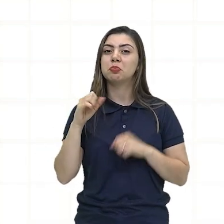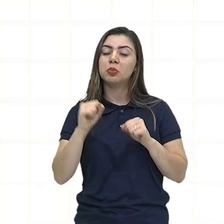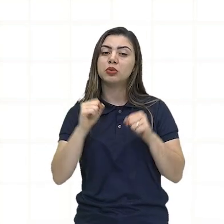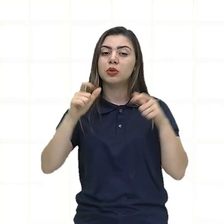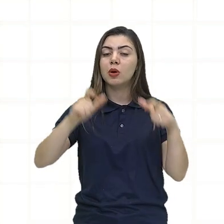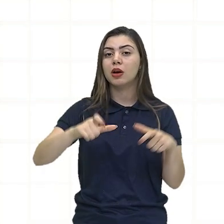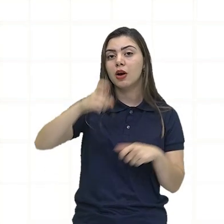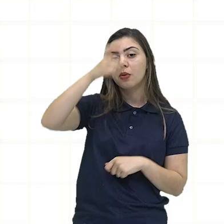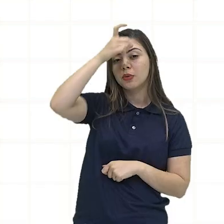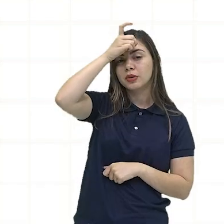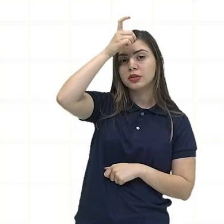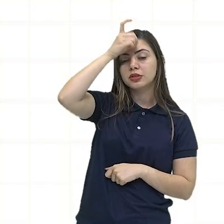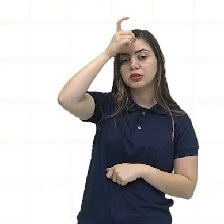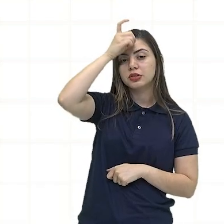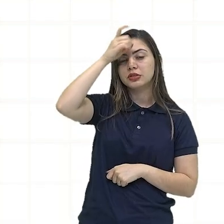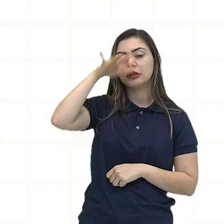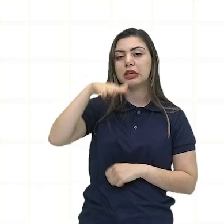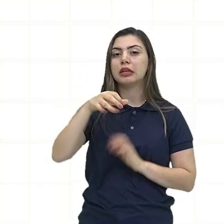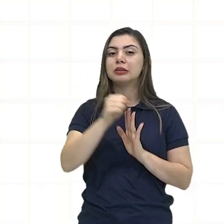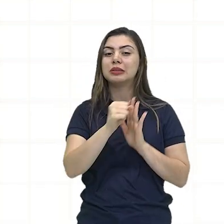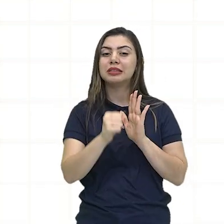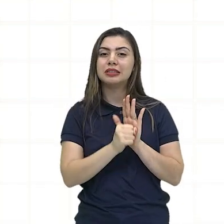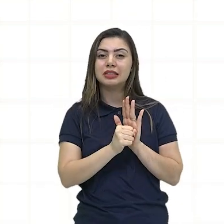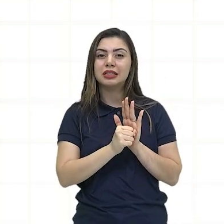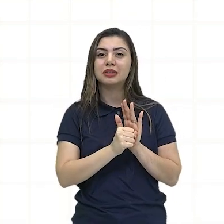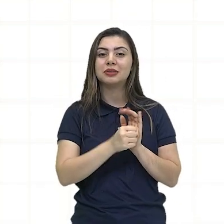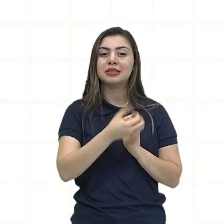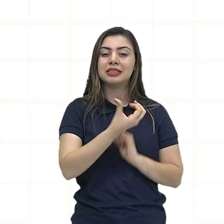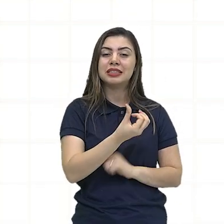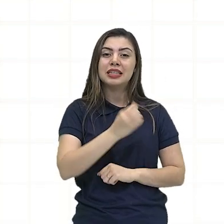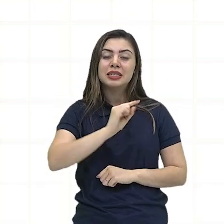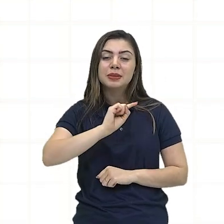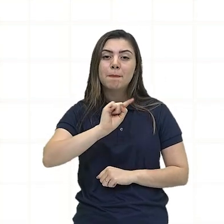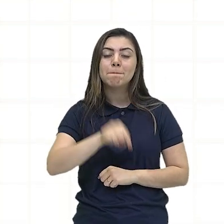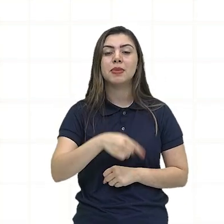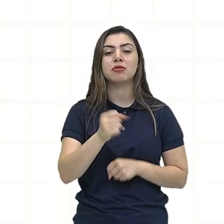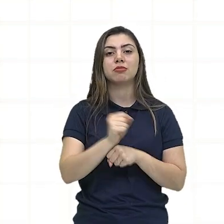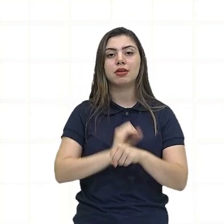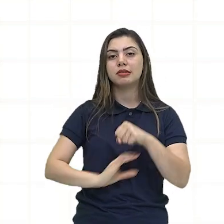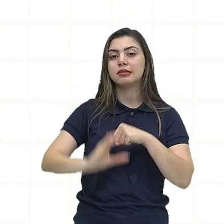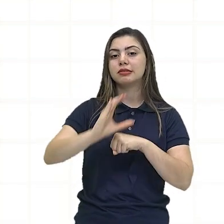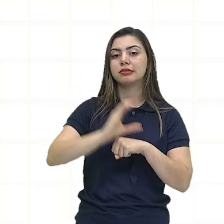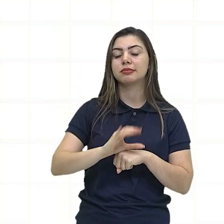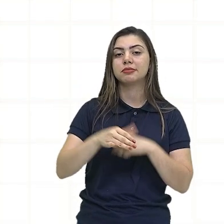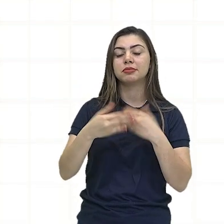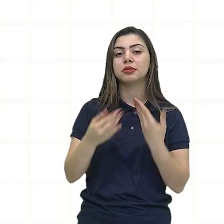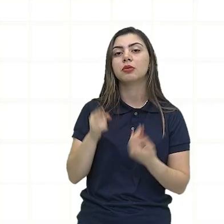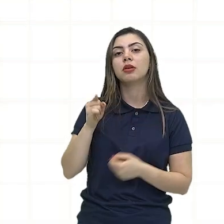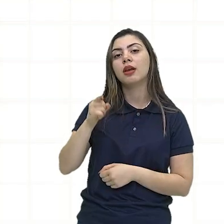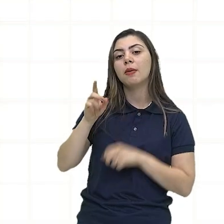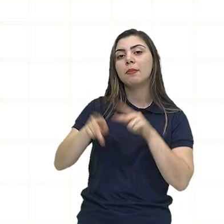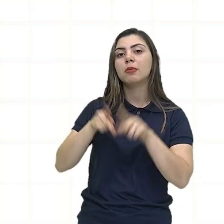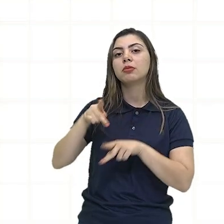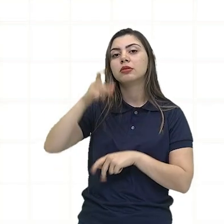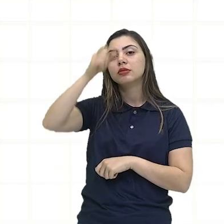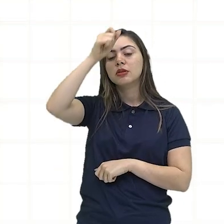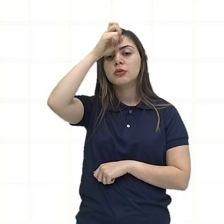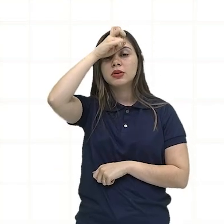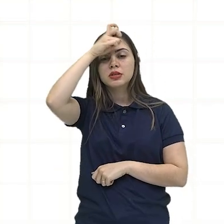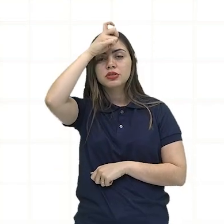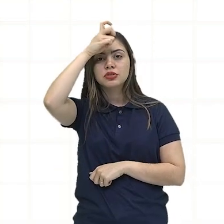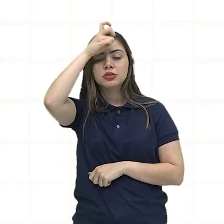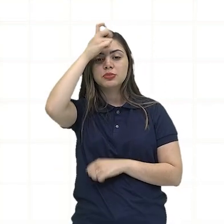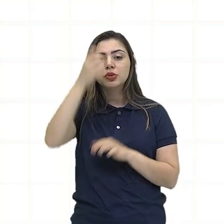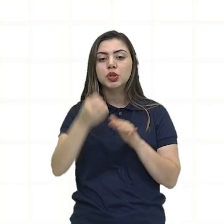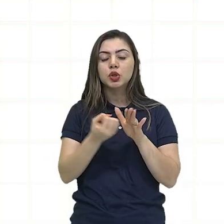por cerca de lá no século 6000 antes de Cristo, os egípcios construíram canais ao longo